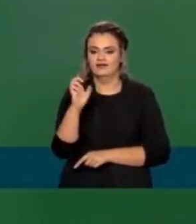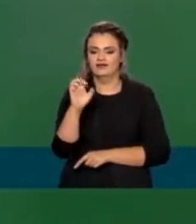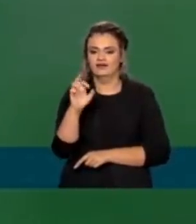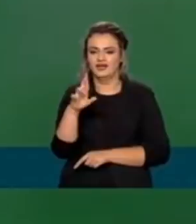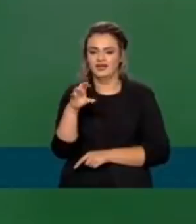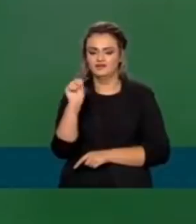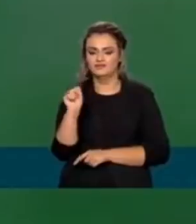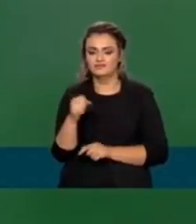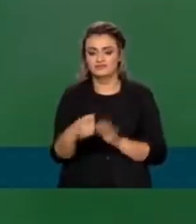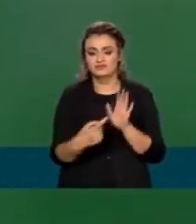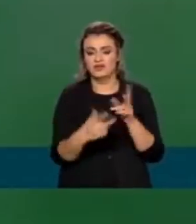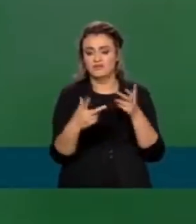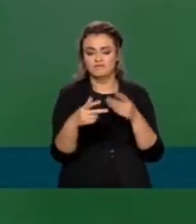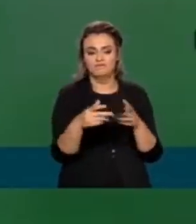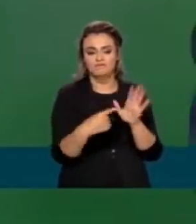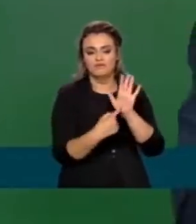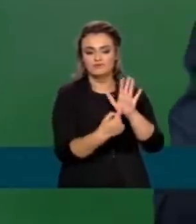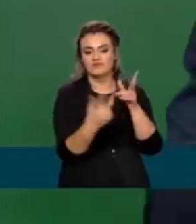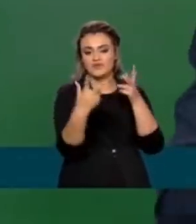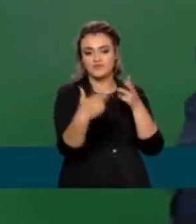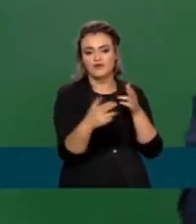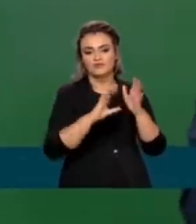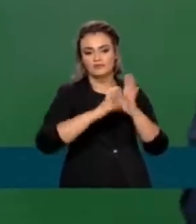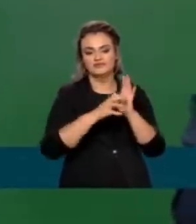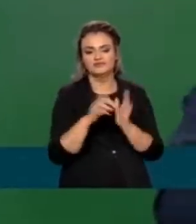apresentou a mesma emenda do PCdoB.